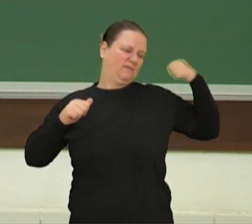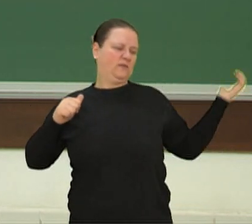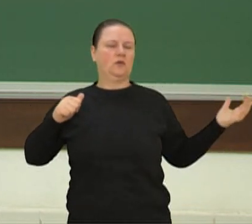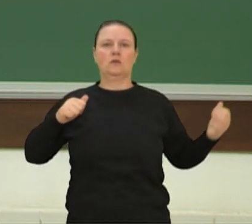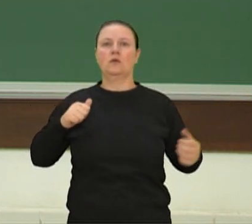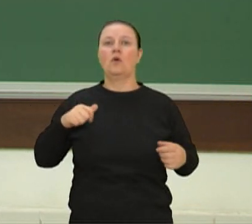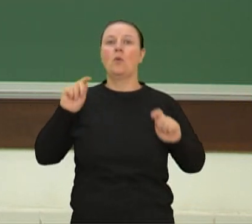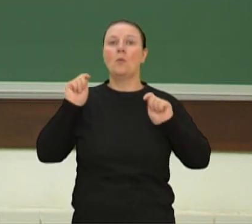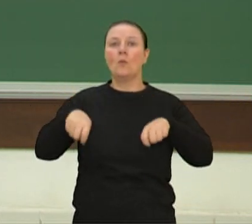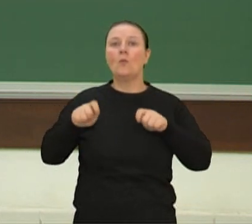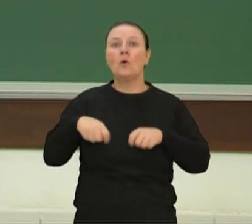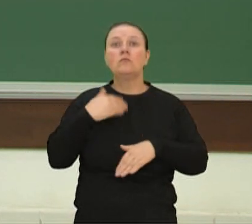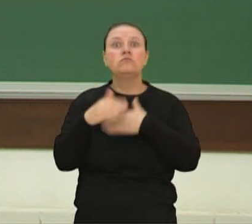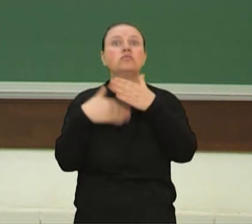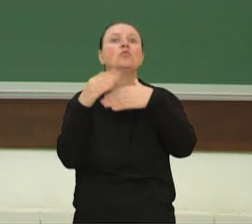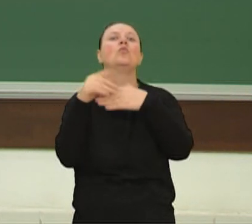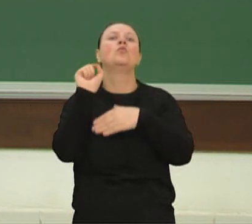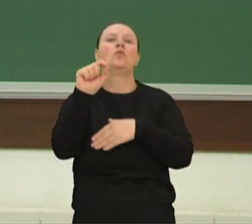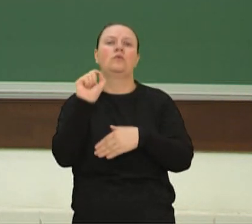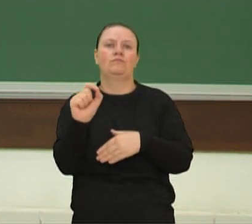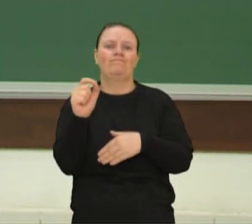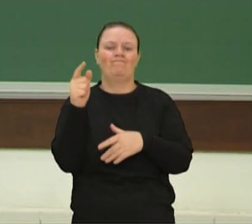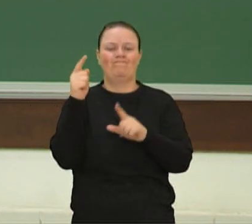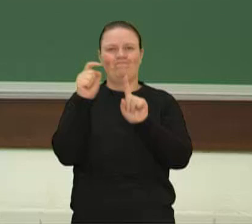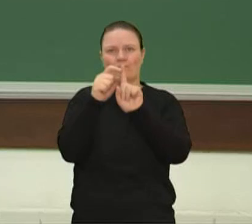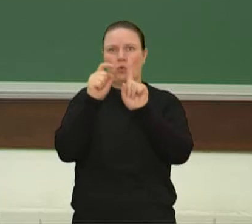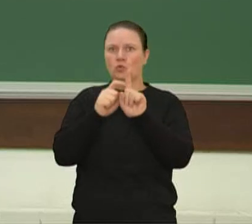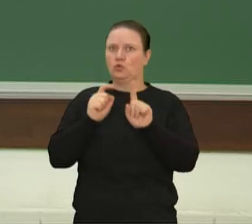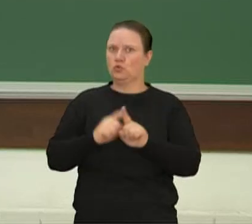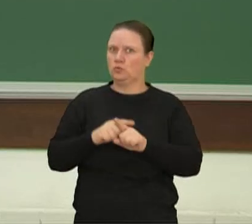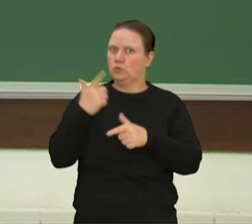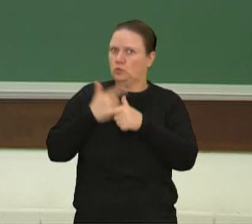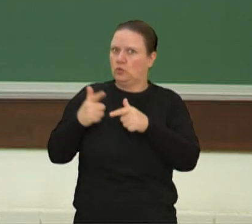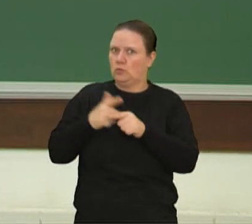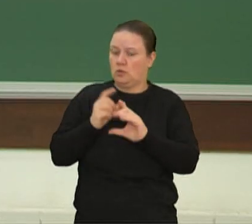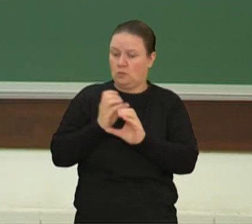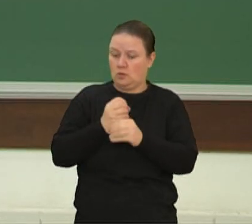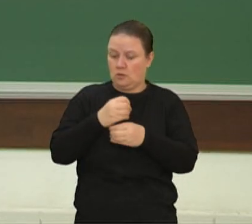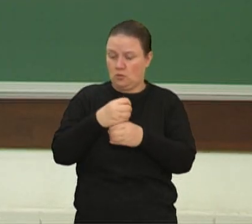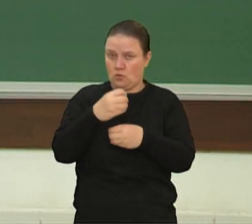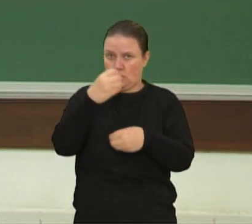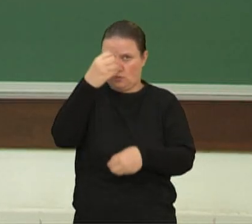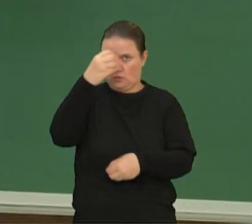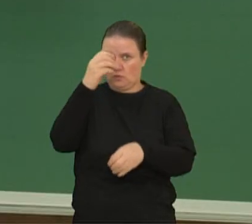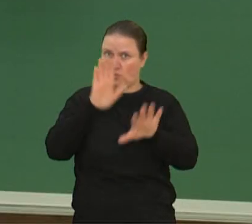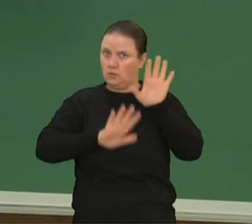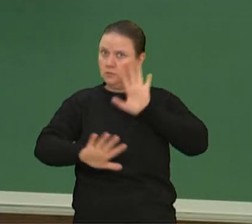pode desenvolver um tipo de escoliose. Então, prestem atenção e tomem cuidado com isso.